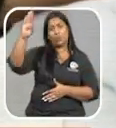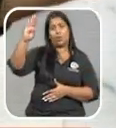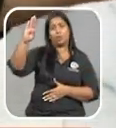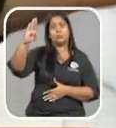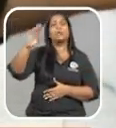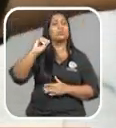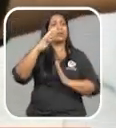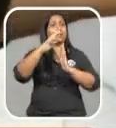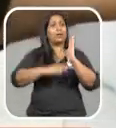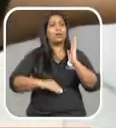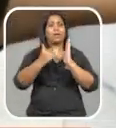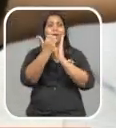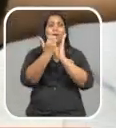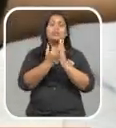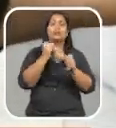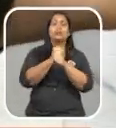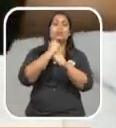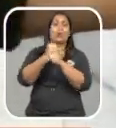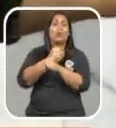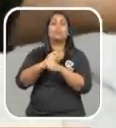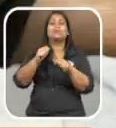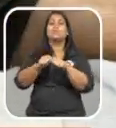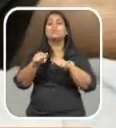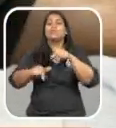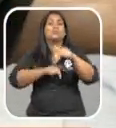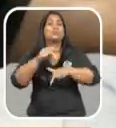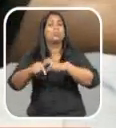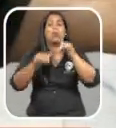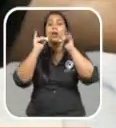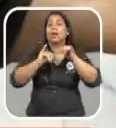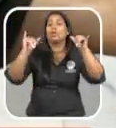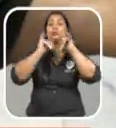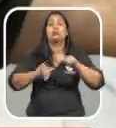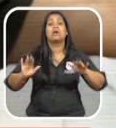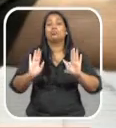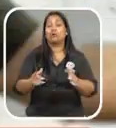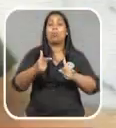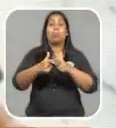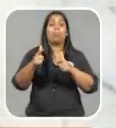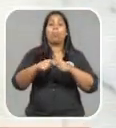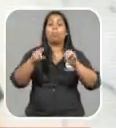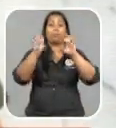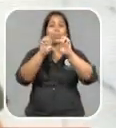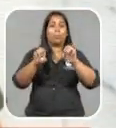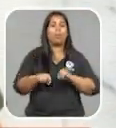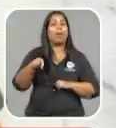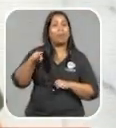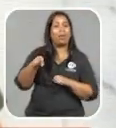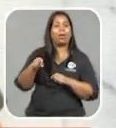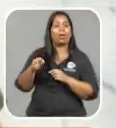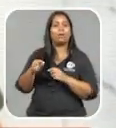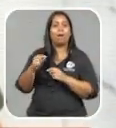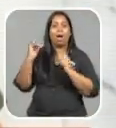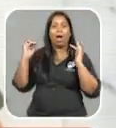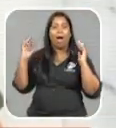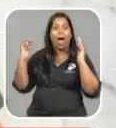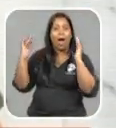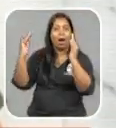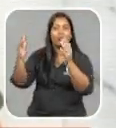está anunciado um trabalho estrutural na Murchi de Onça, que vai acabar com as árvores, inclusive, que não tem urgência.